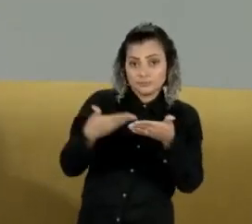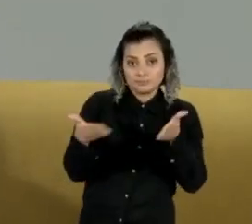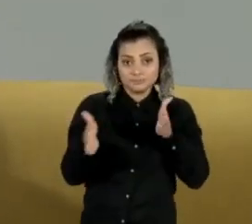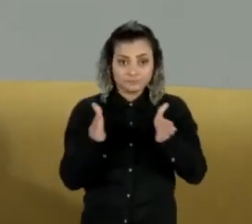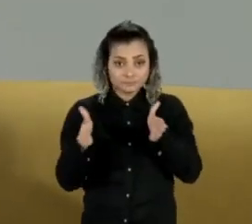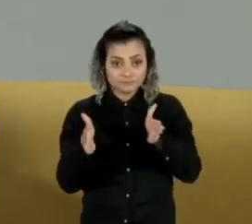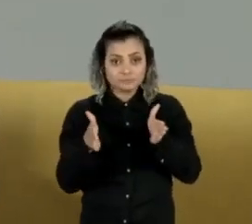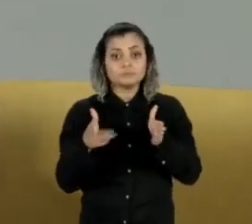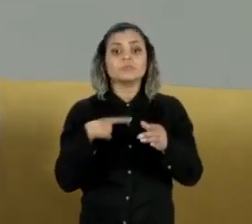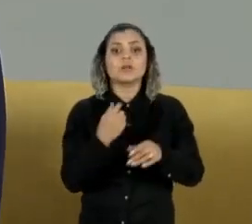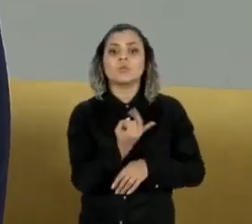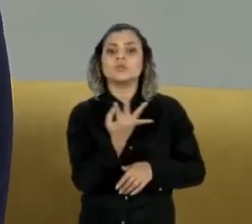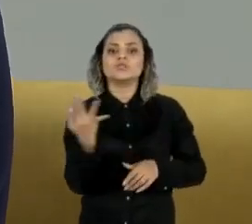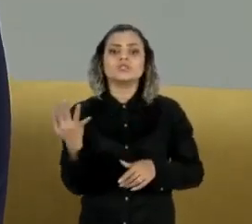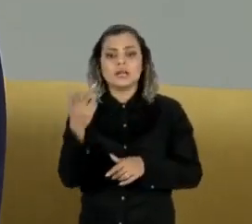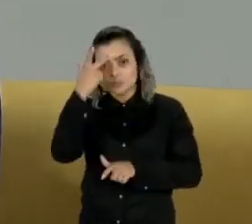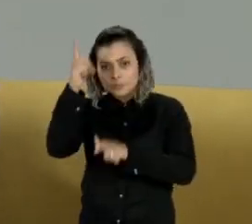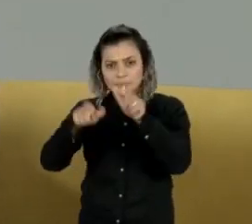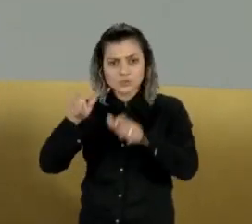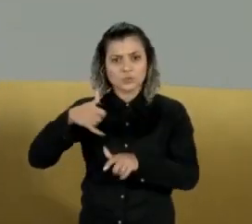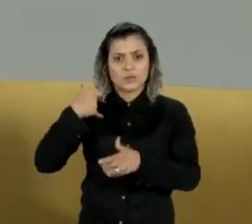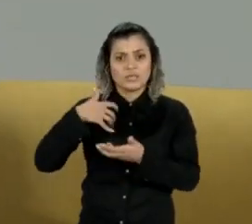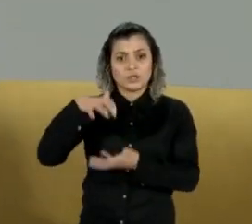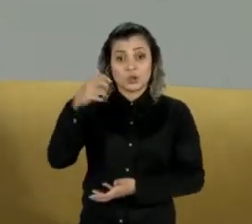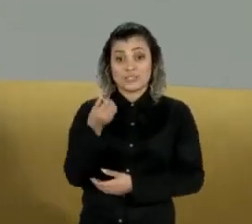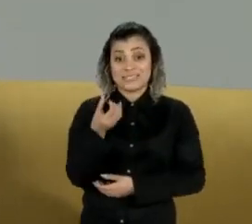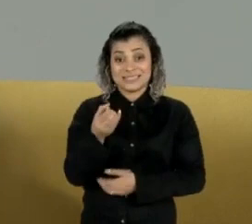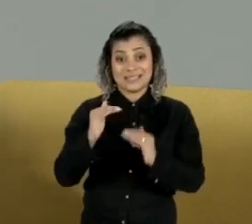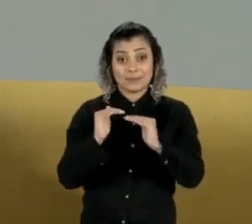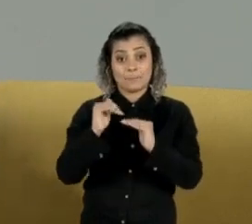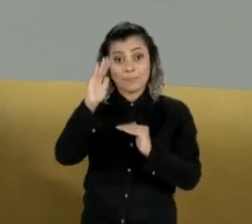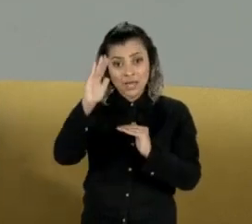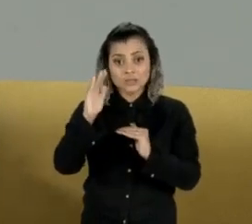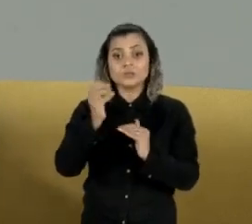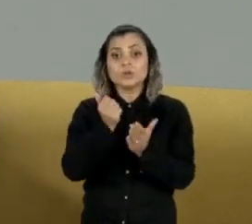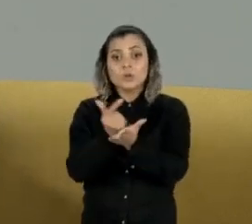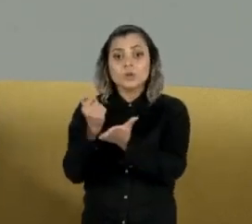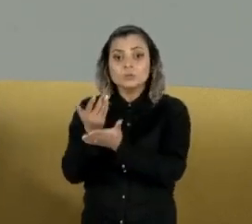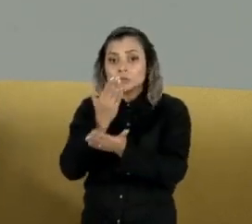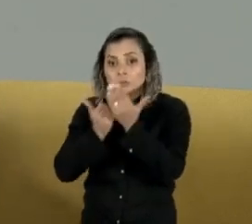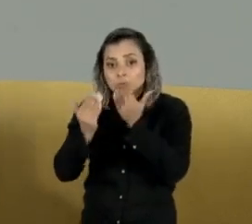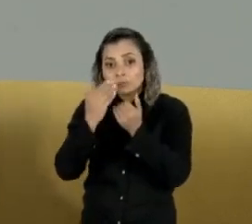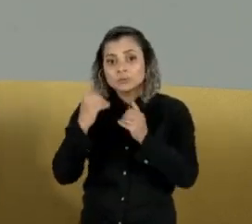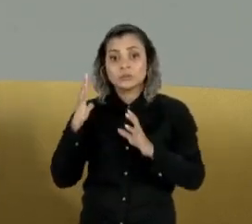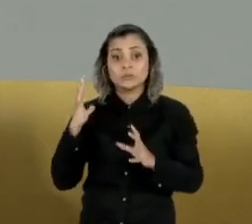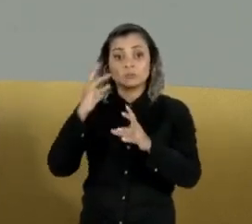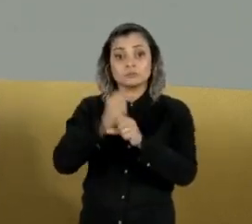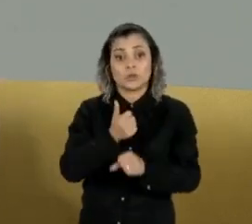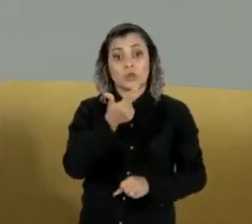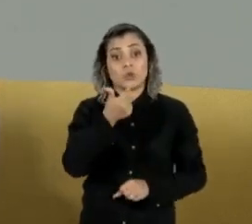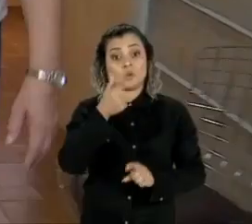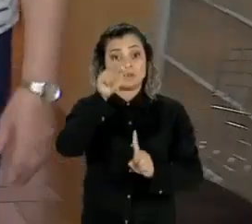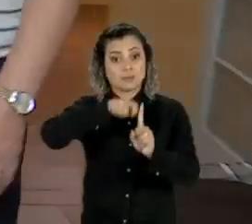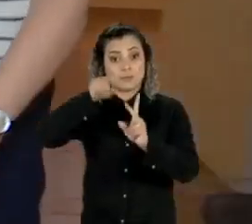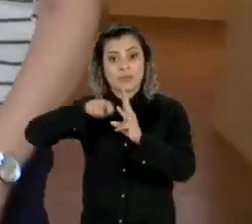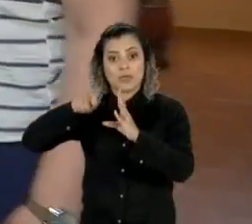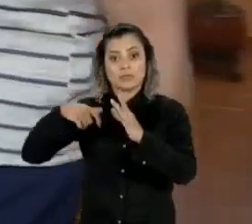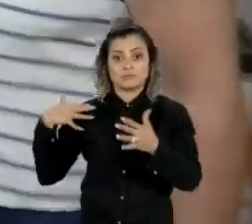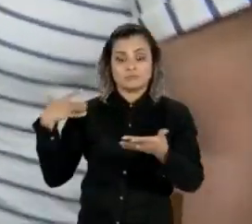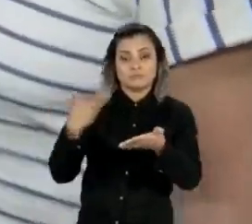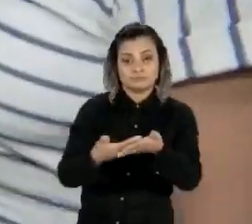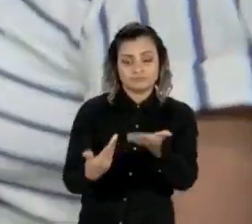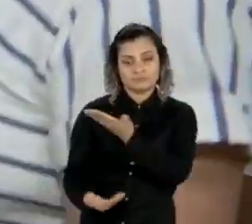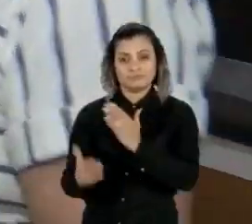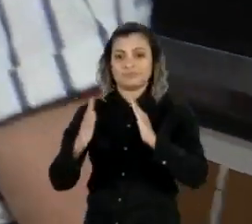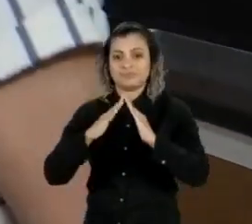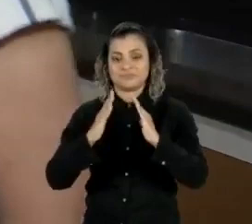da cesta de consumo de pessoas com mais de 60 anos ficou acima da média geral dos últimos 12 meses. Na